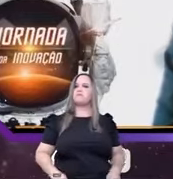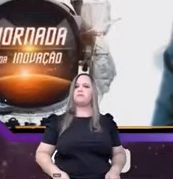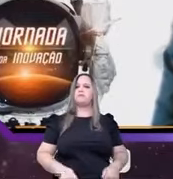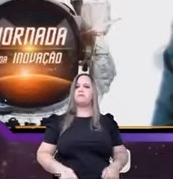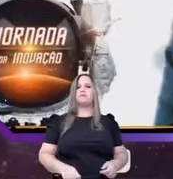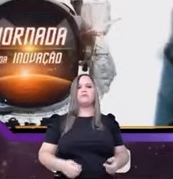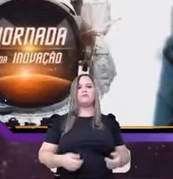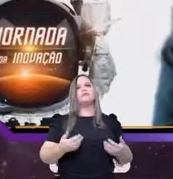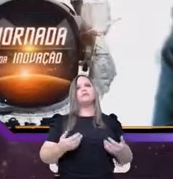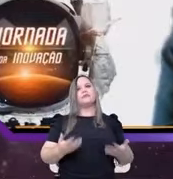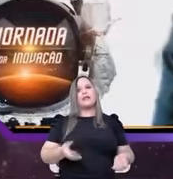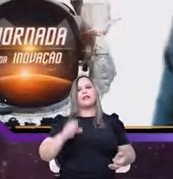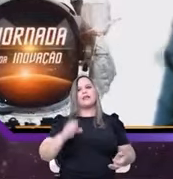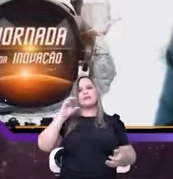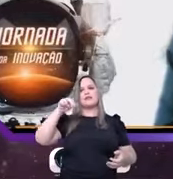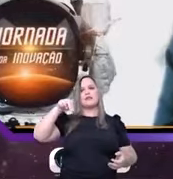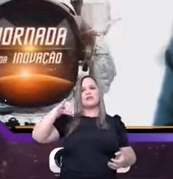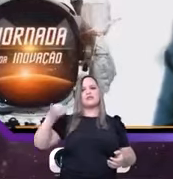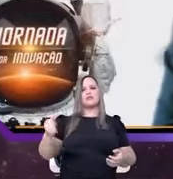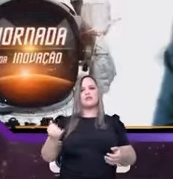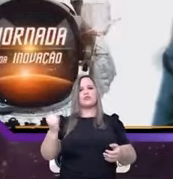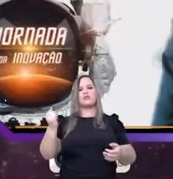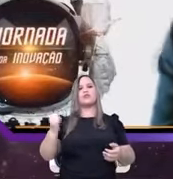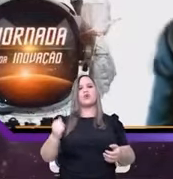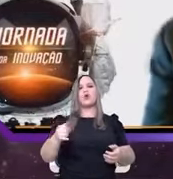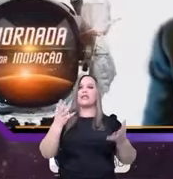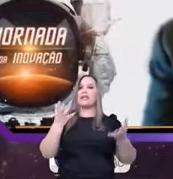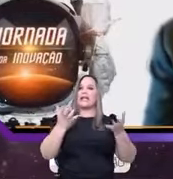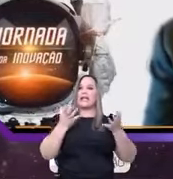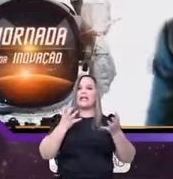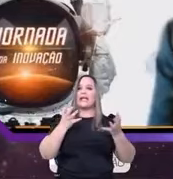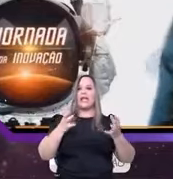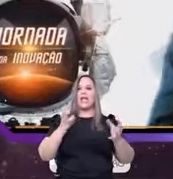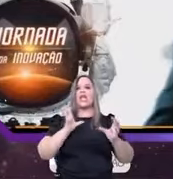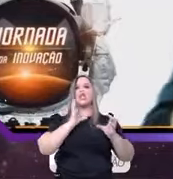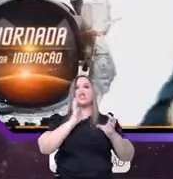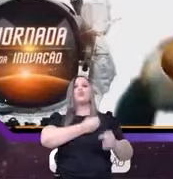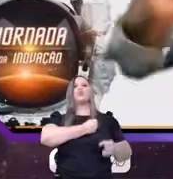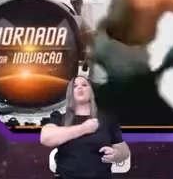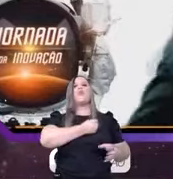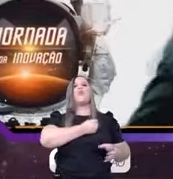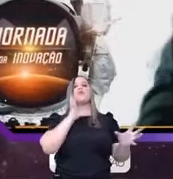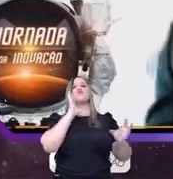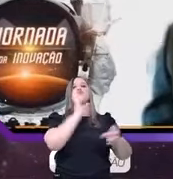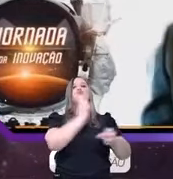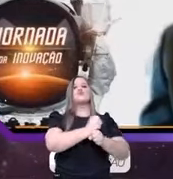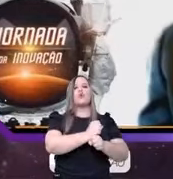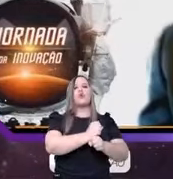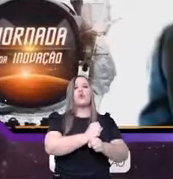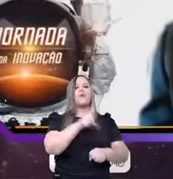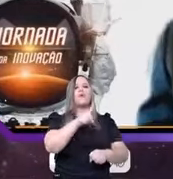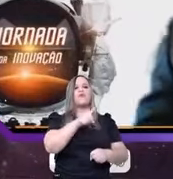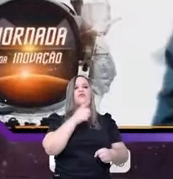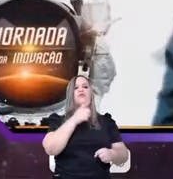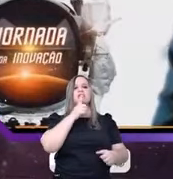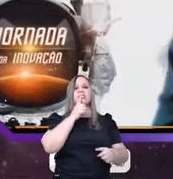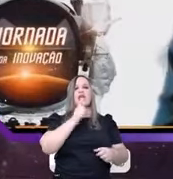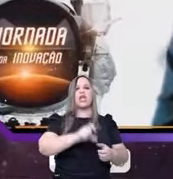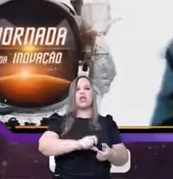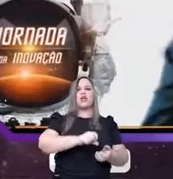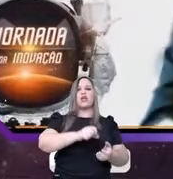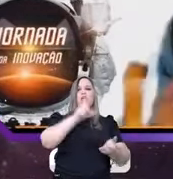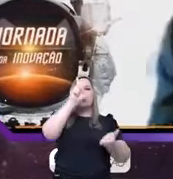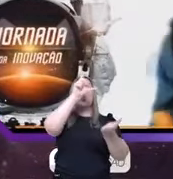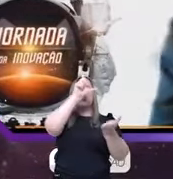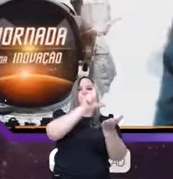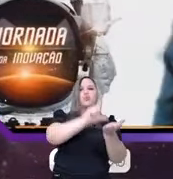CNJ, né, uma justiça de números, né, quantos processos você julgou, quantos processos você baixou, qual é a sua taxa de